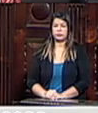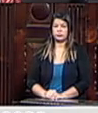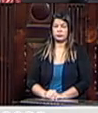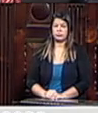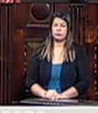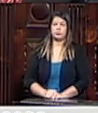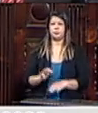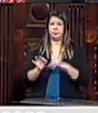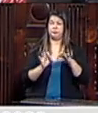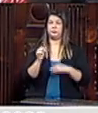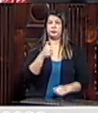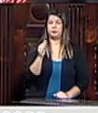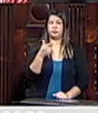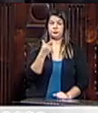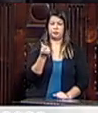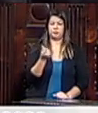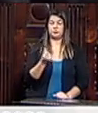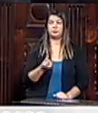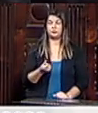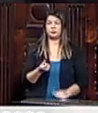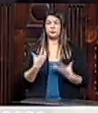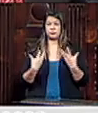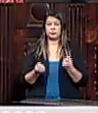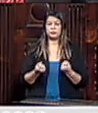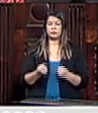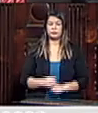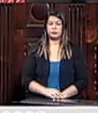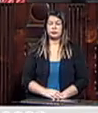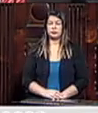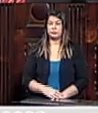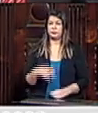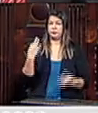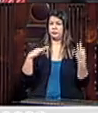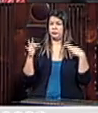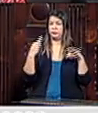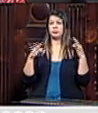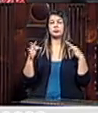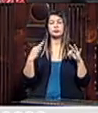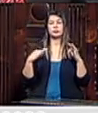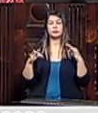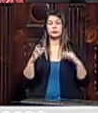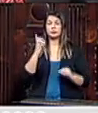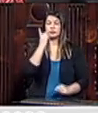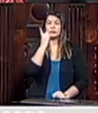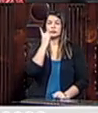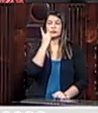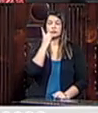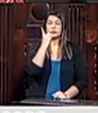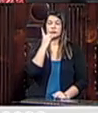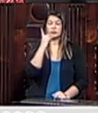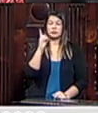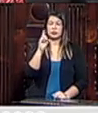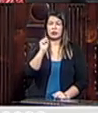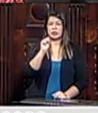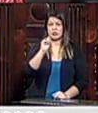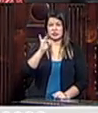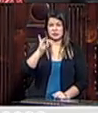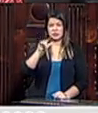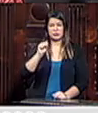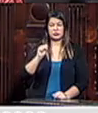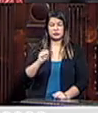PL 1126 de 2015. Favorável, senhor presidente. Pela Comissão de Turismo, deputado Silas Bento.